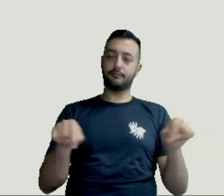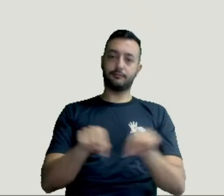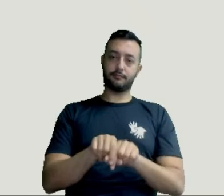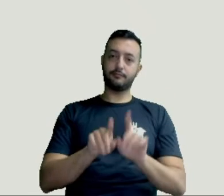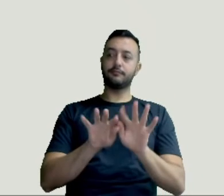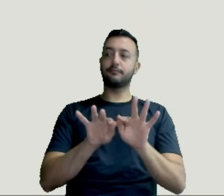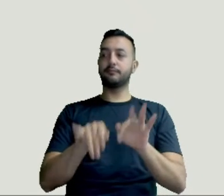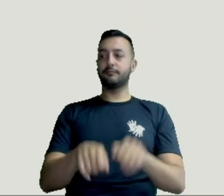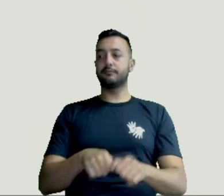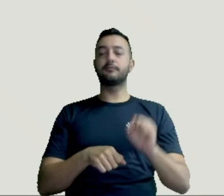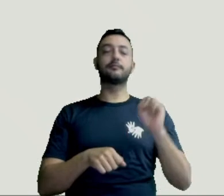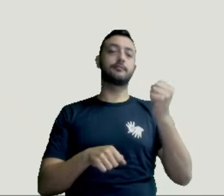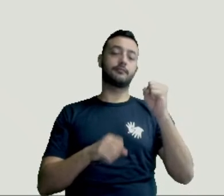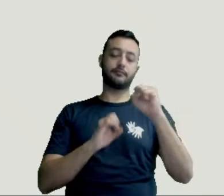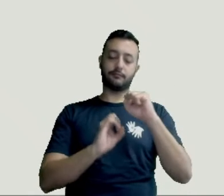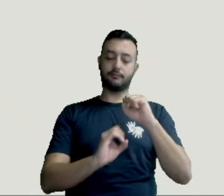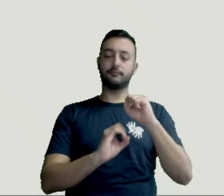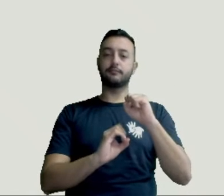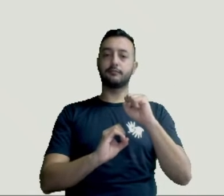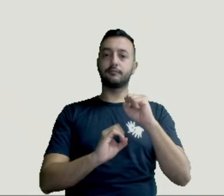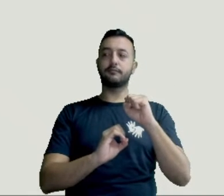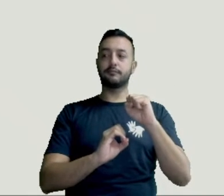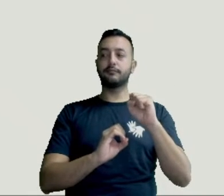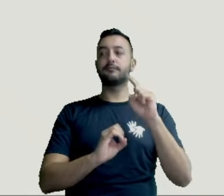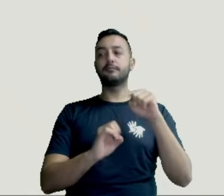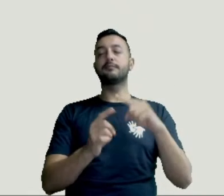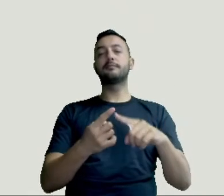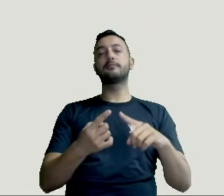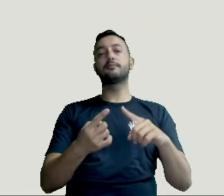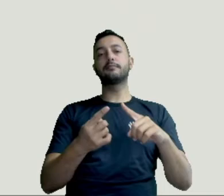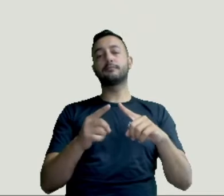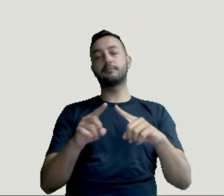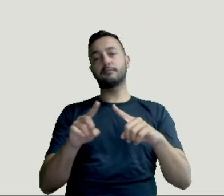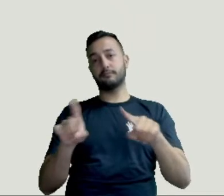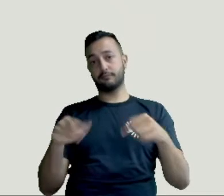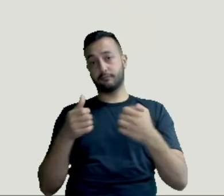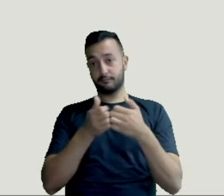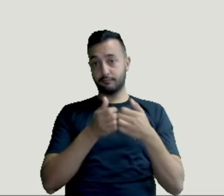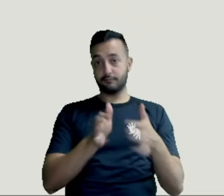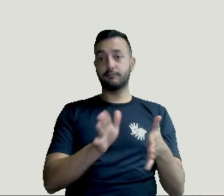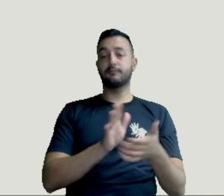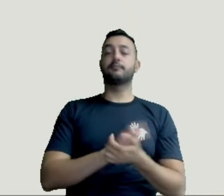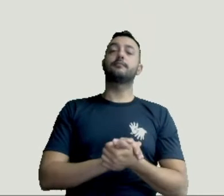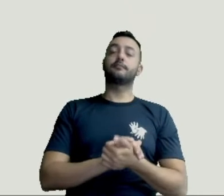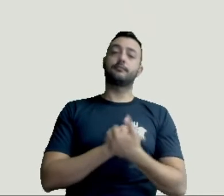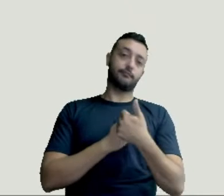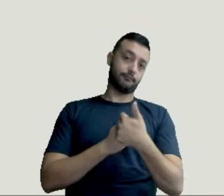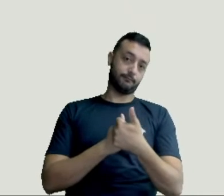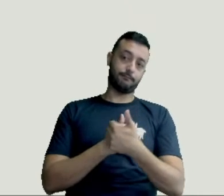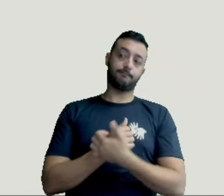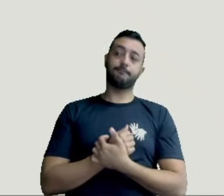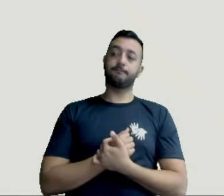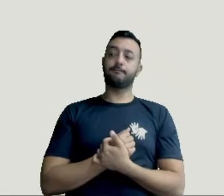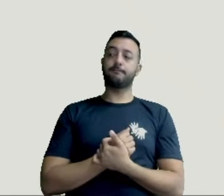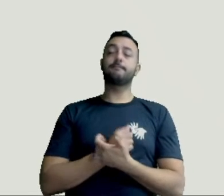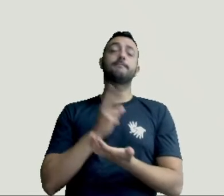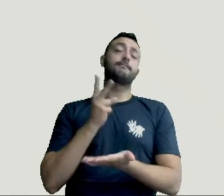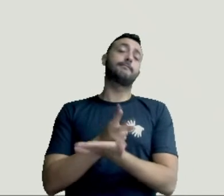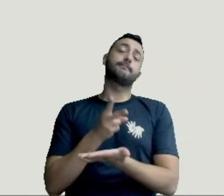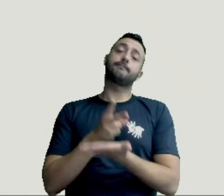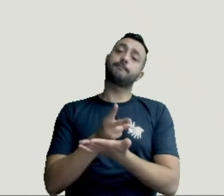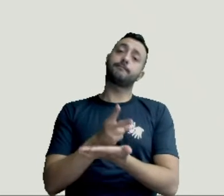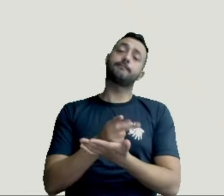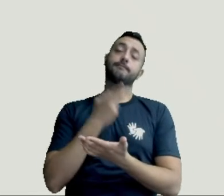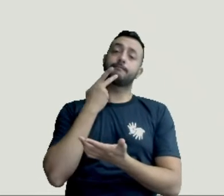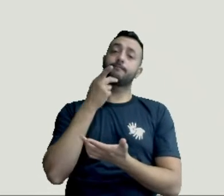espaço final e S0 quer dizer espaço inicial. Beleza? Toda vez que o problema